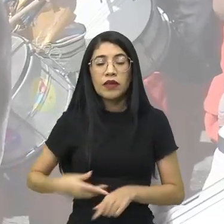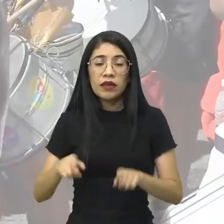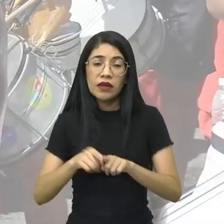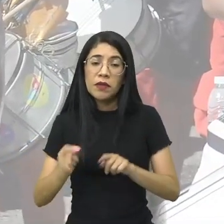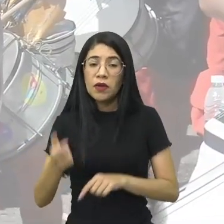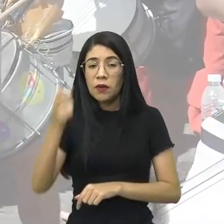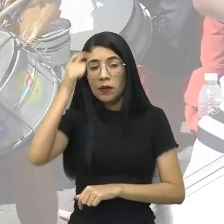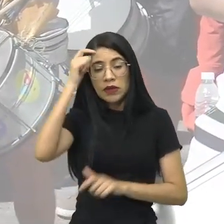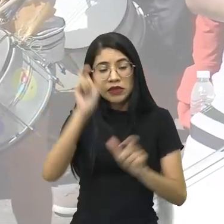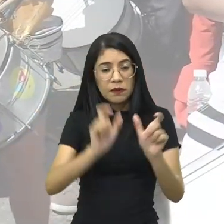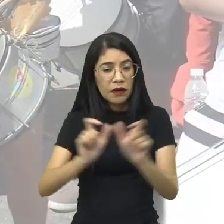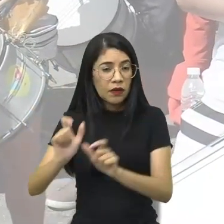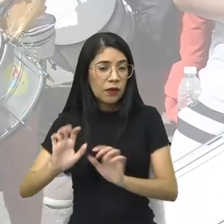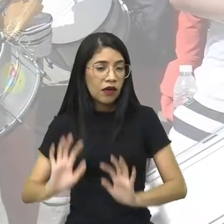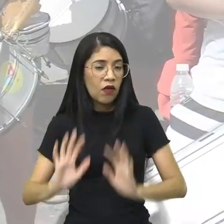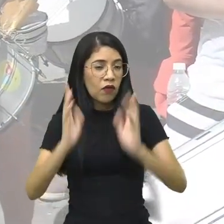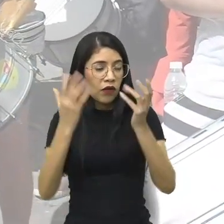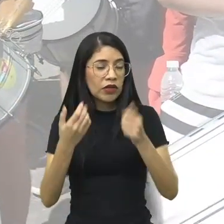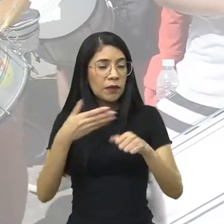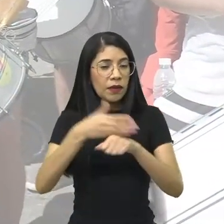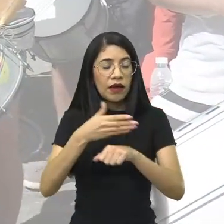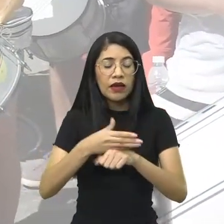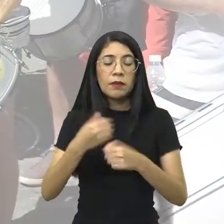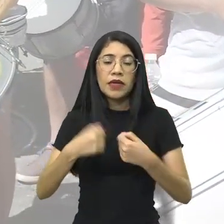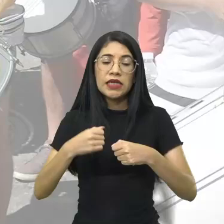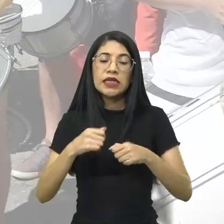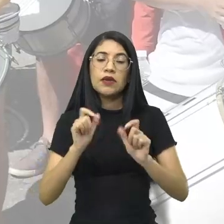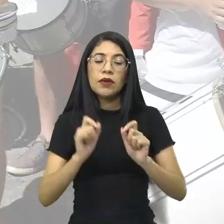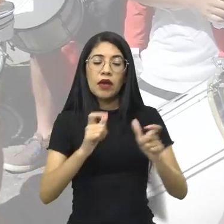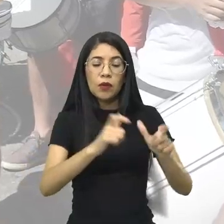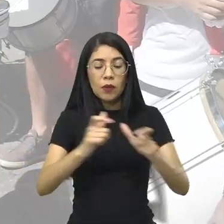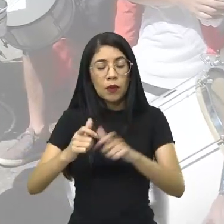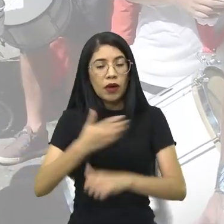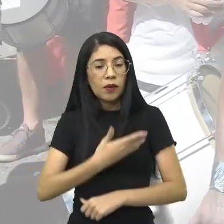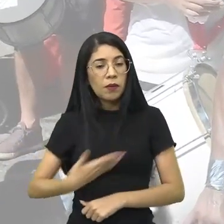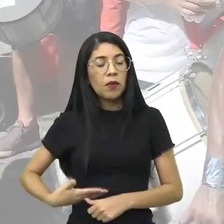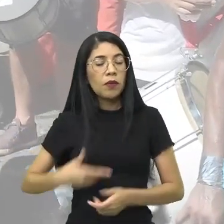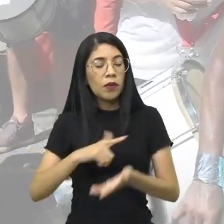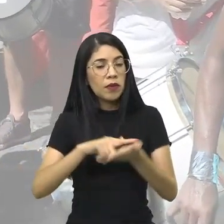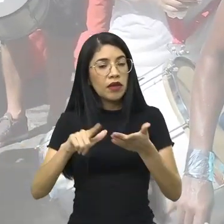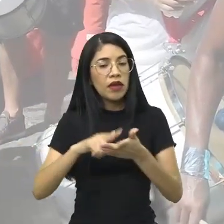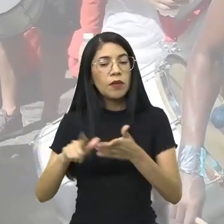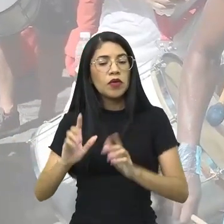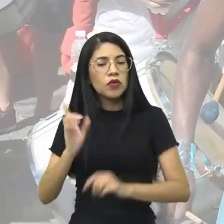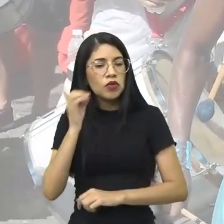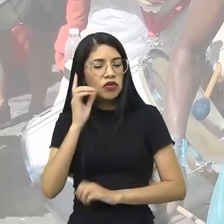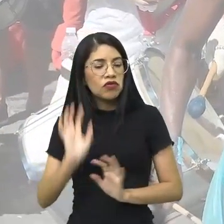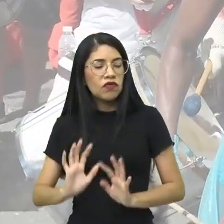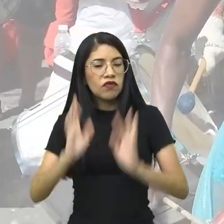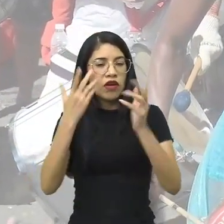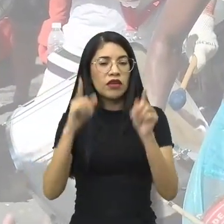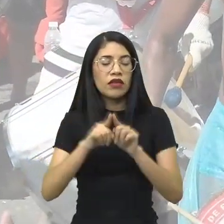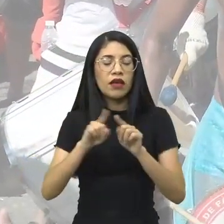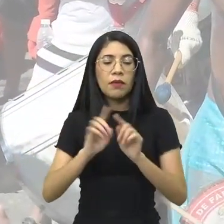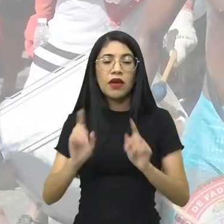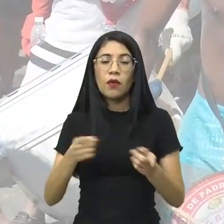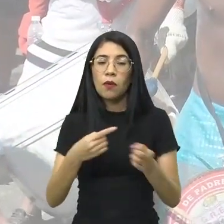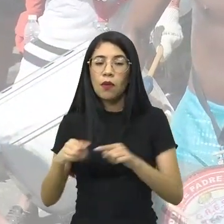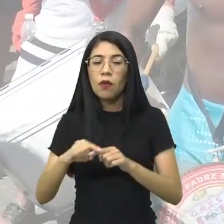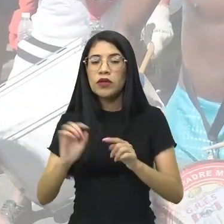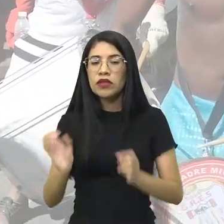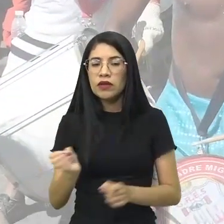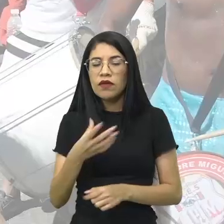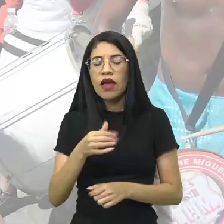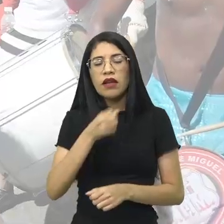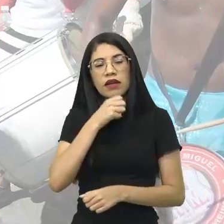consciência dos foliões de que é preciso manter os espaços públicos limpos, mesmo em dias de festa, e com a alegria de músicas vintages e modernas, a